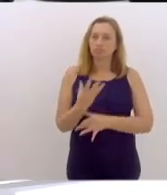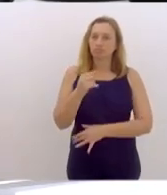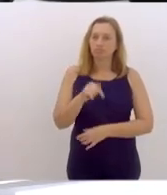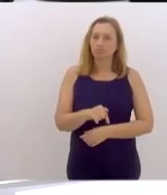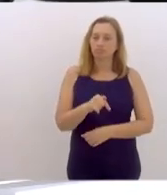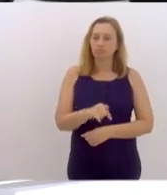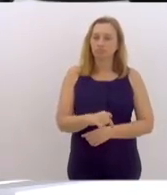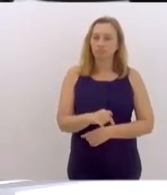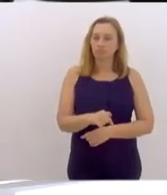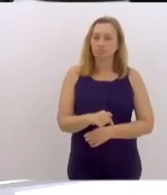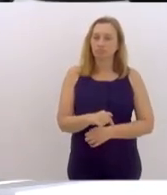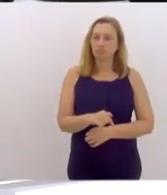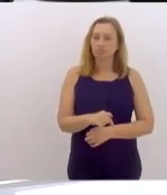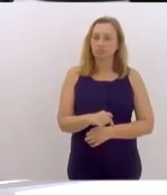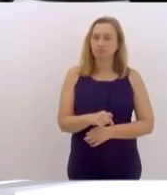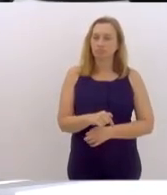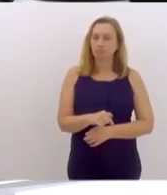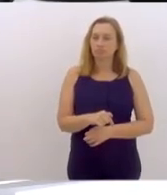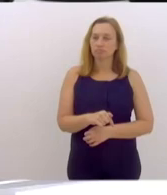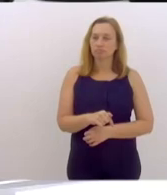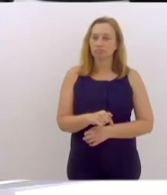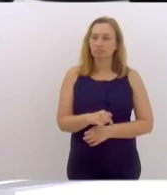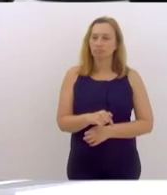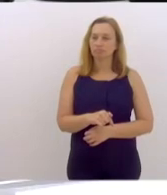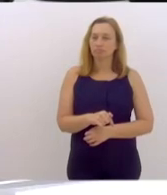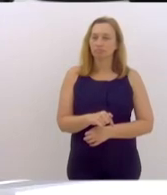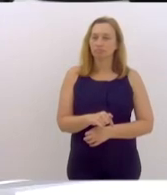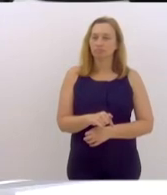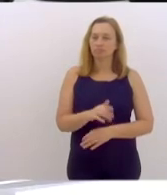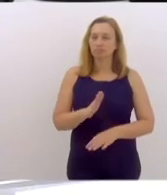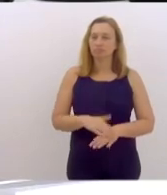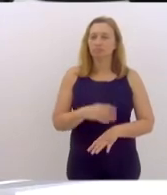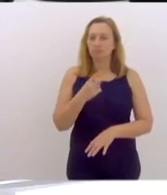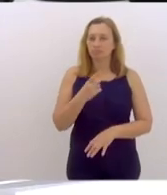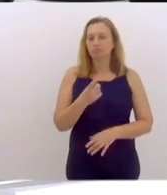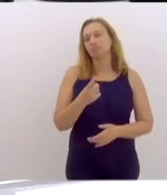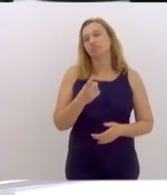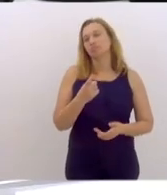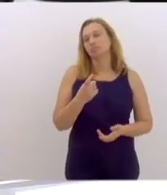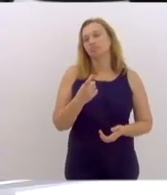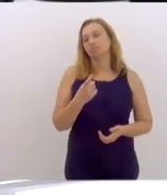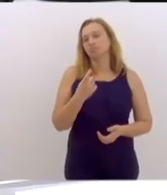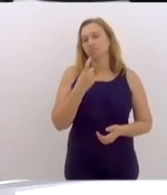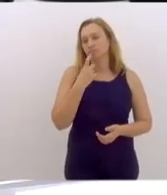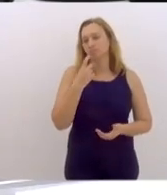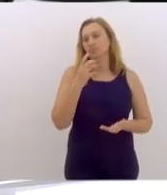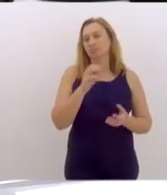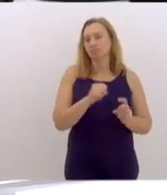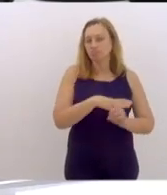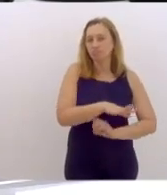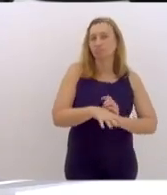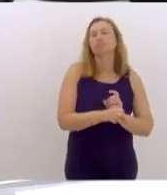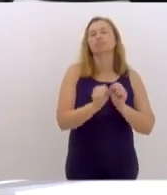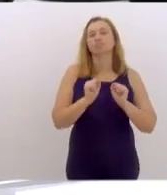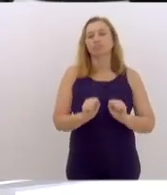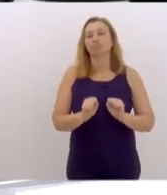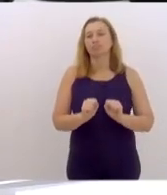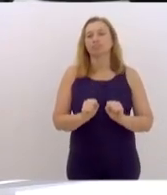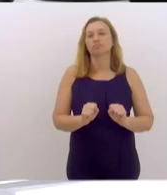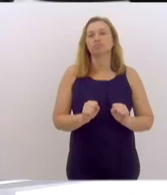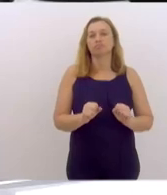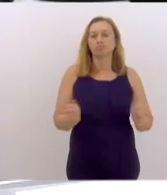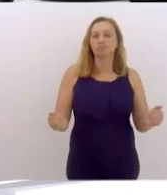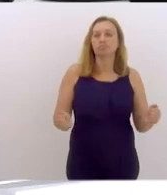aqui e que não nos é trás para mais perto né de que a sociedade possa postar